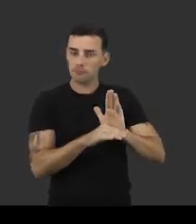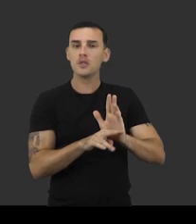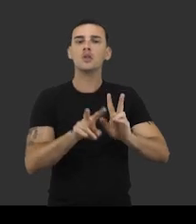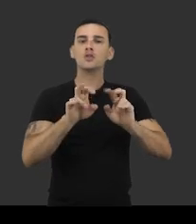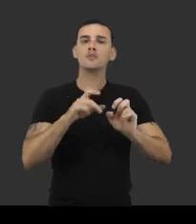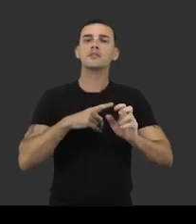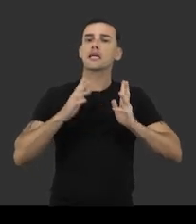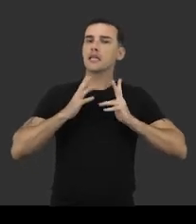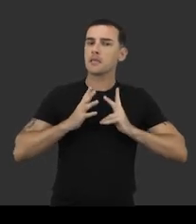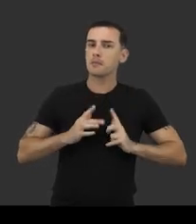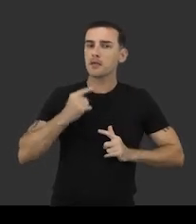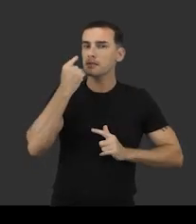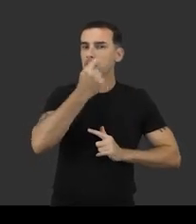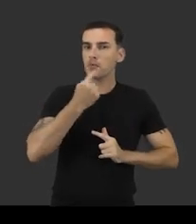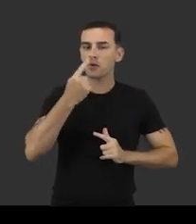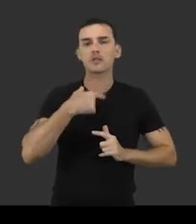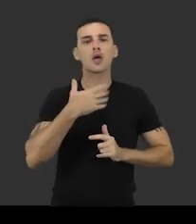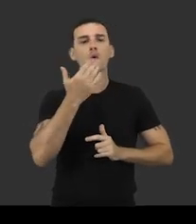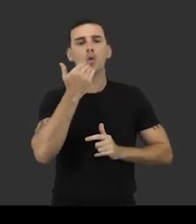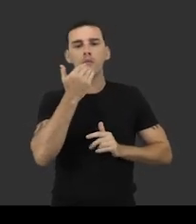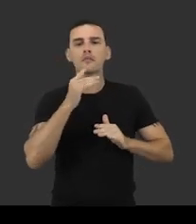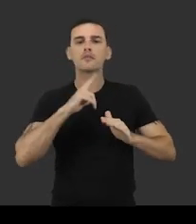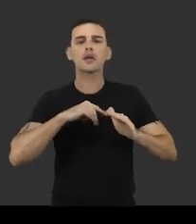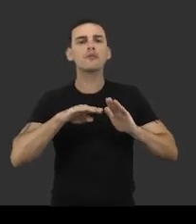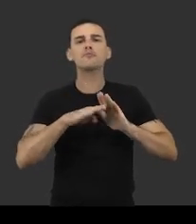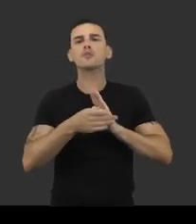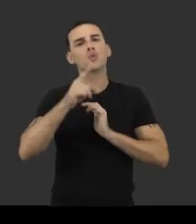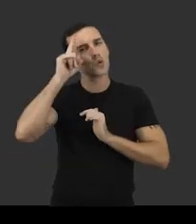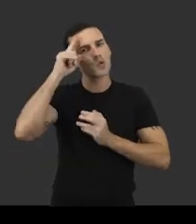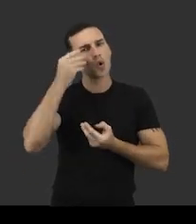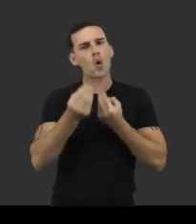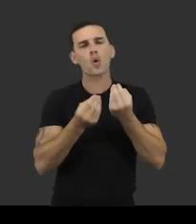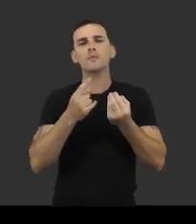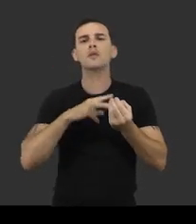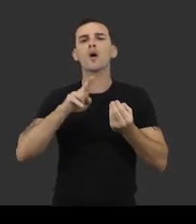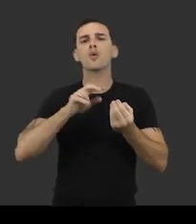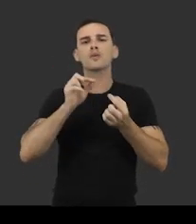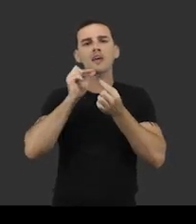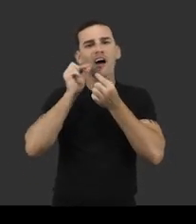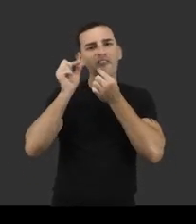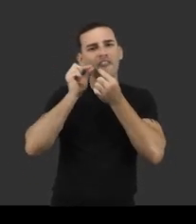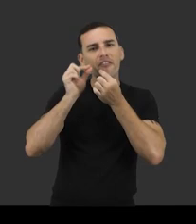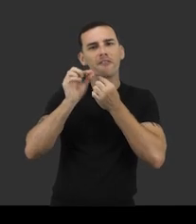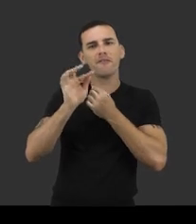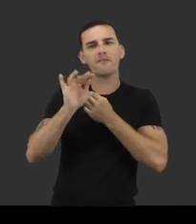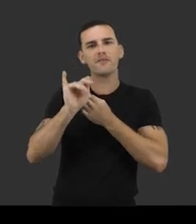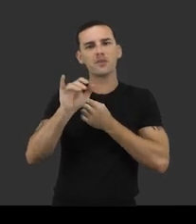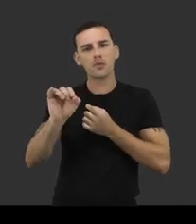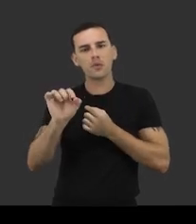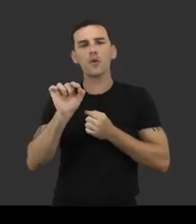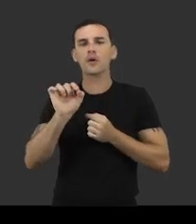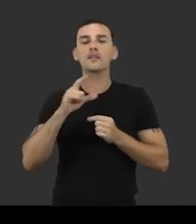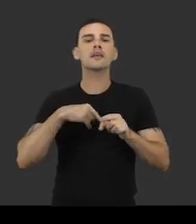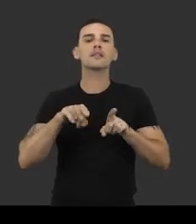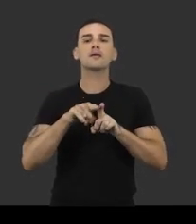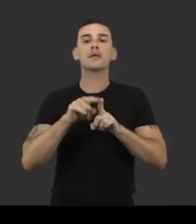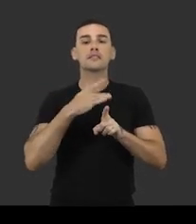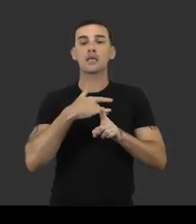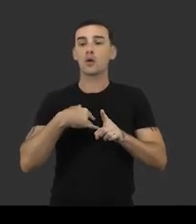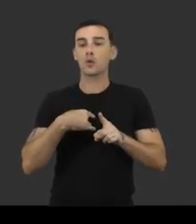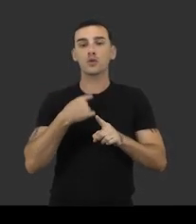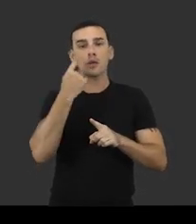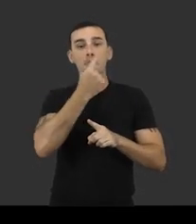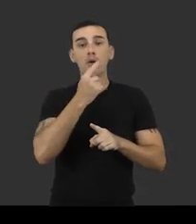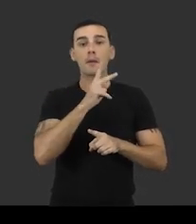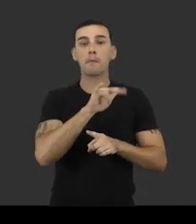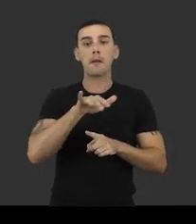relacionadas à higiene bucal, a hábitos alimentares, né, a uso de fio dental, a condição bucal dos pais, né? Tudo